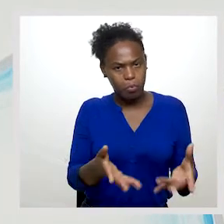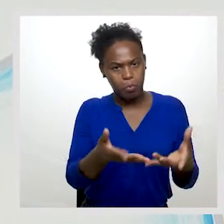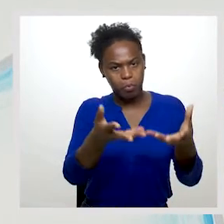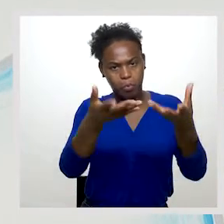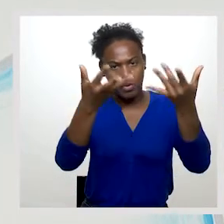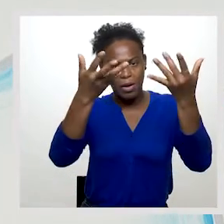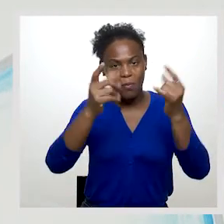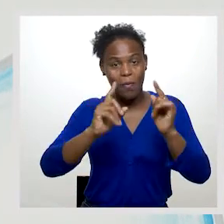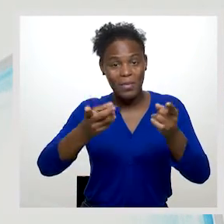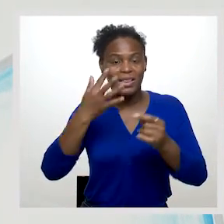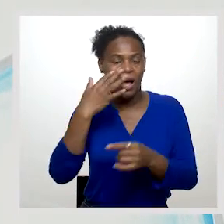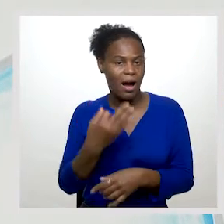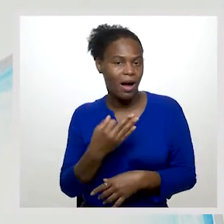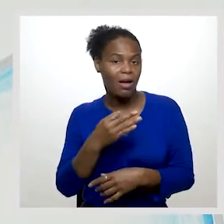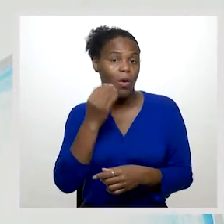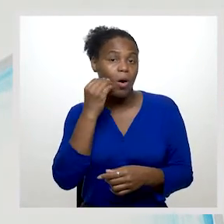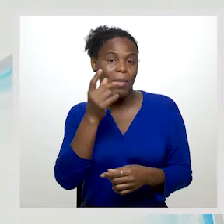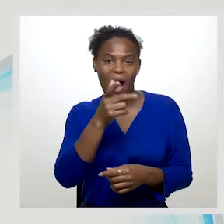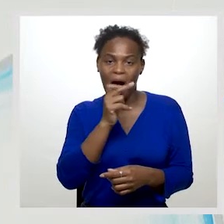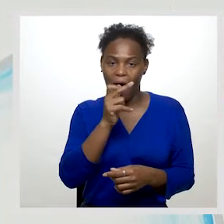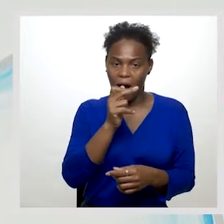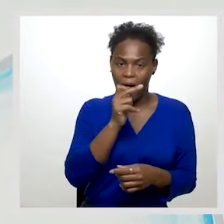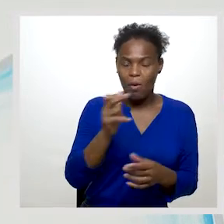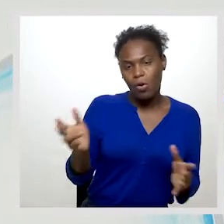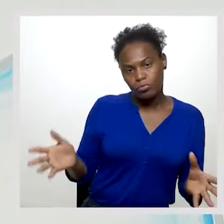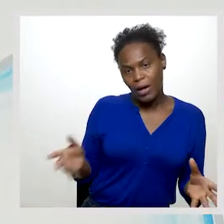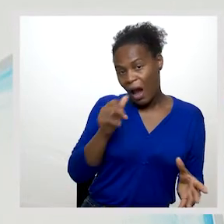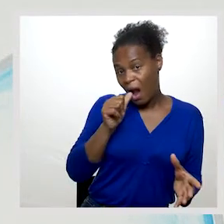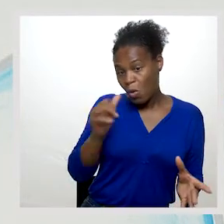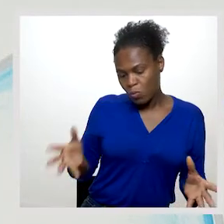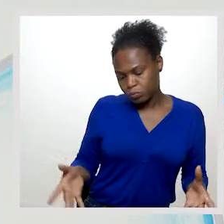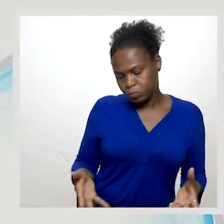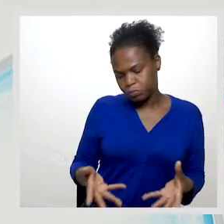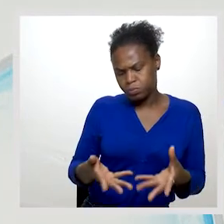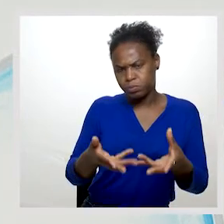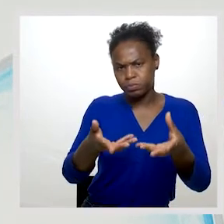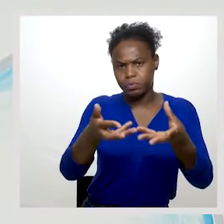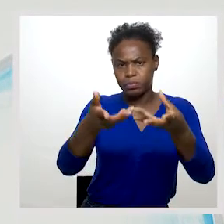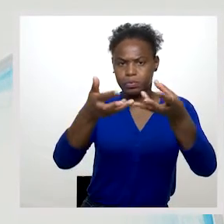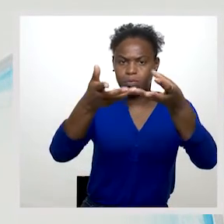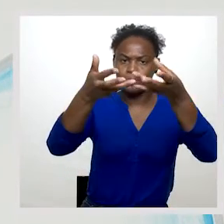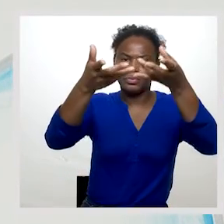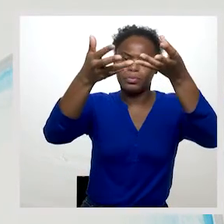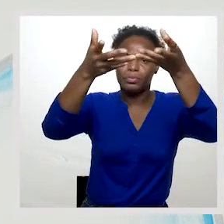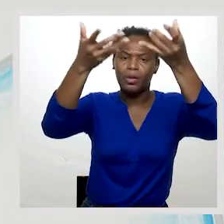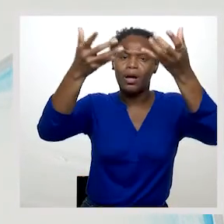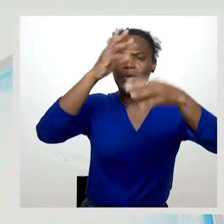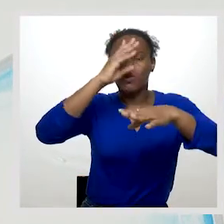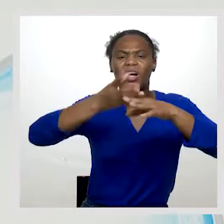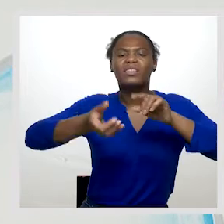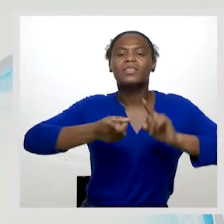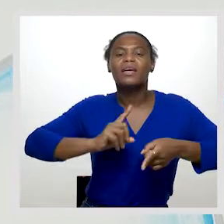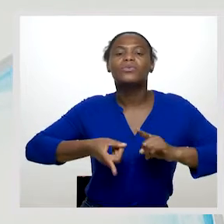desta forma, não é? Então, com o vapor de água sobe para a atmosfera, ali, o que é que acontece com o vapor de